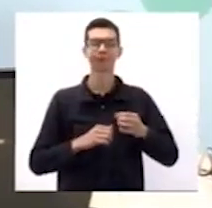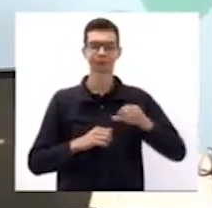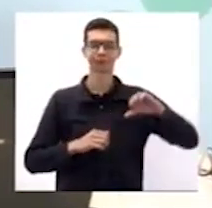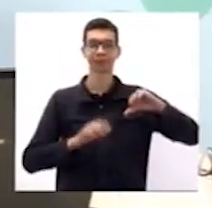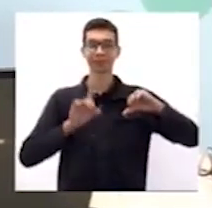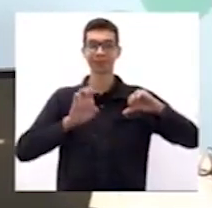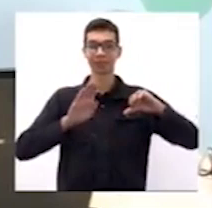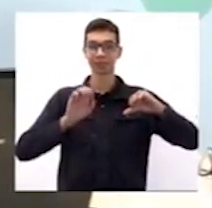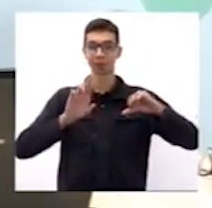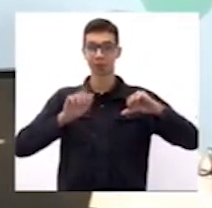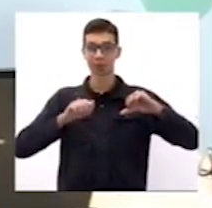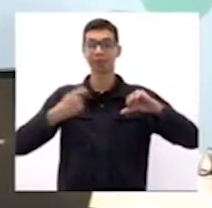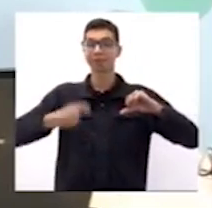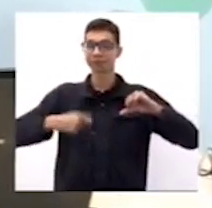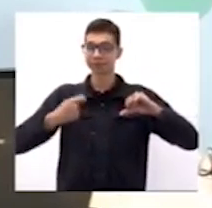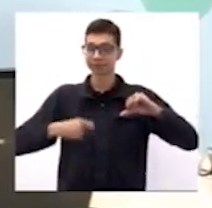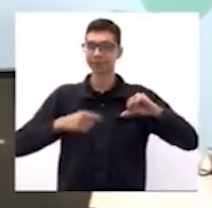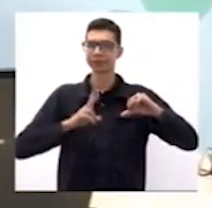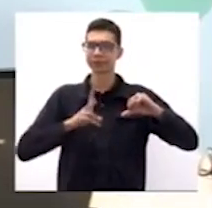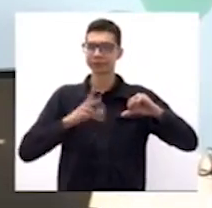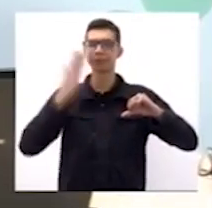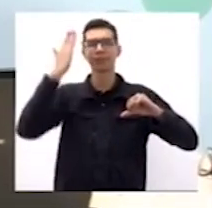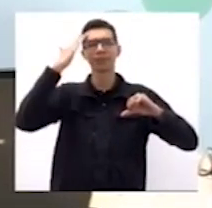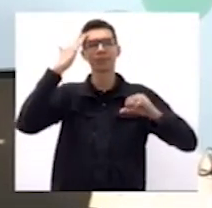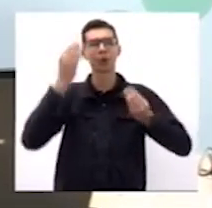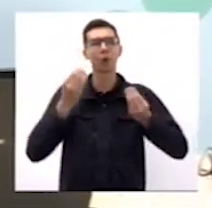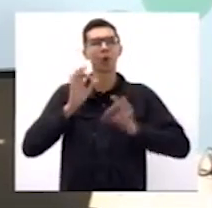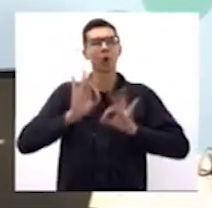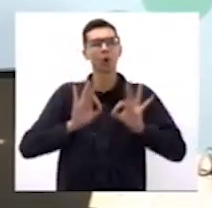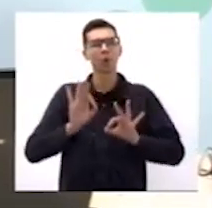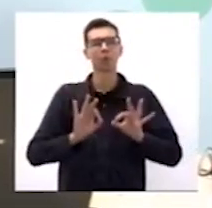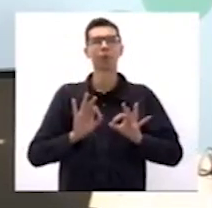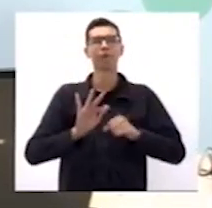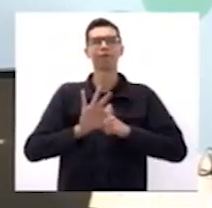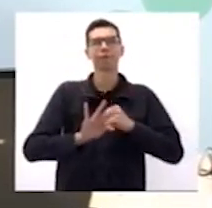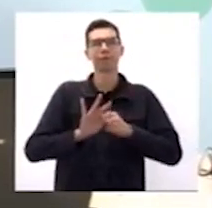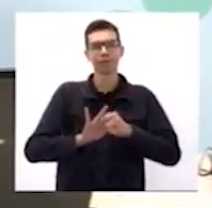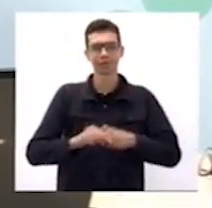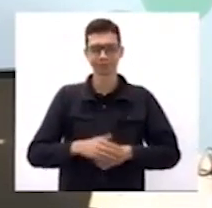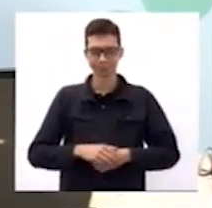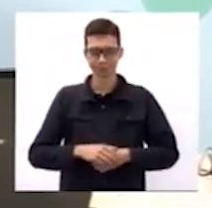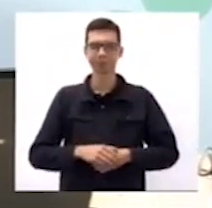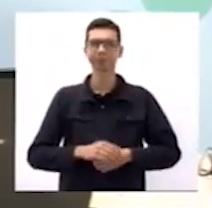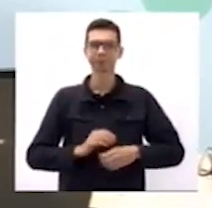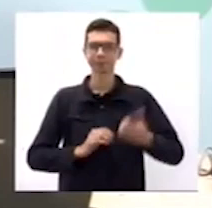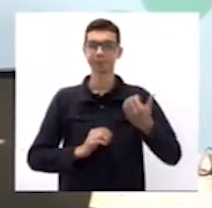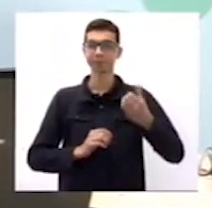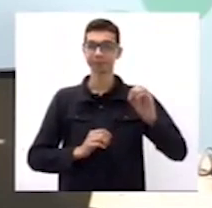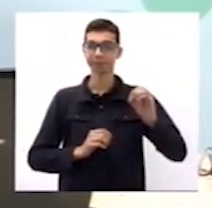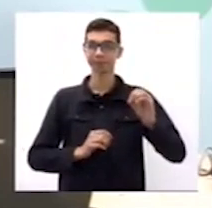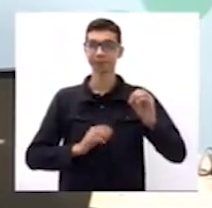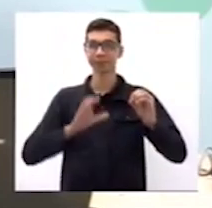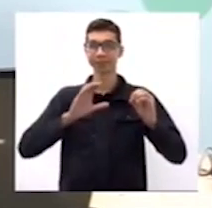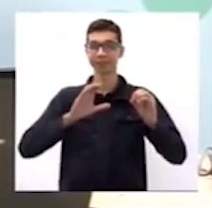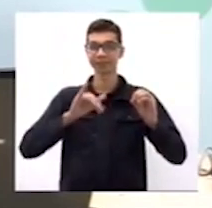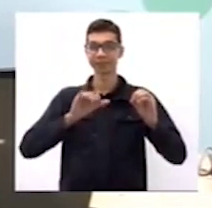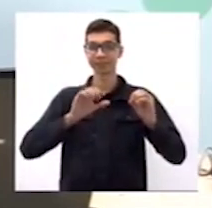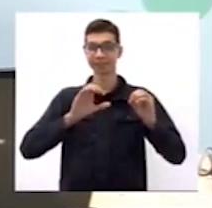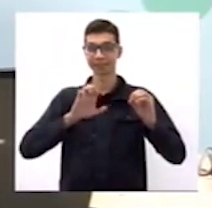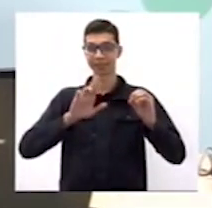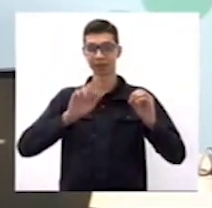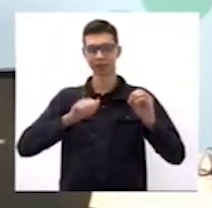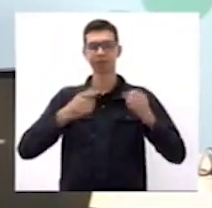elas. É importante isso. Cícera, clareza dos conteúdos a serem desenvolvidos pelos alunos.